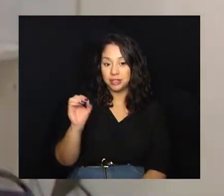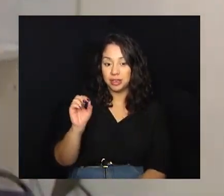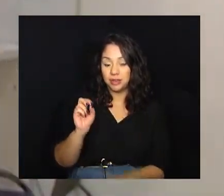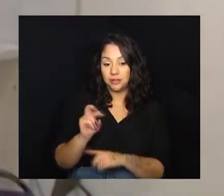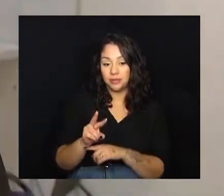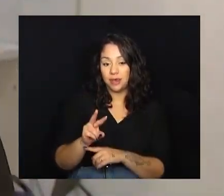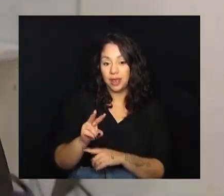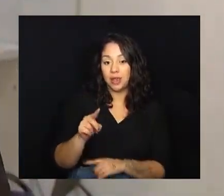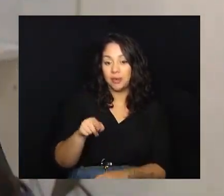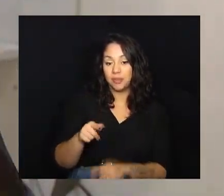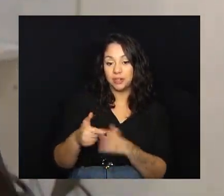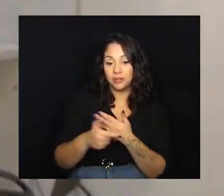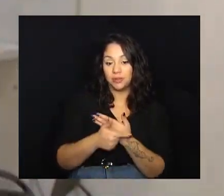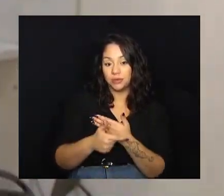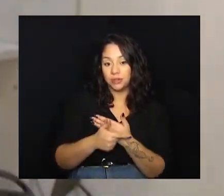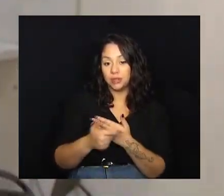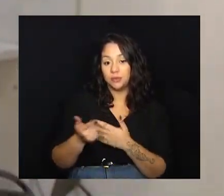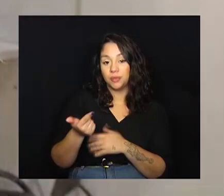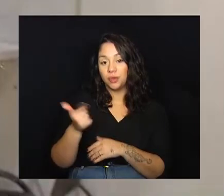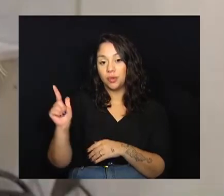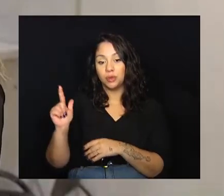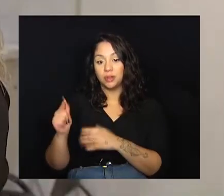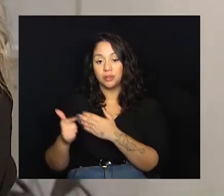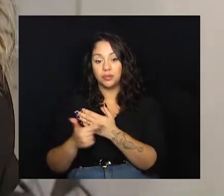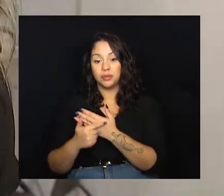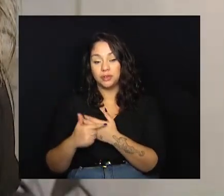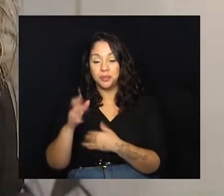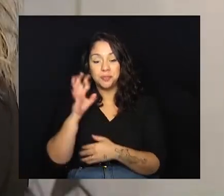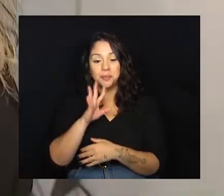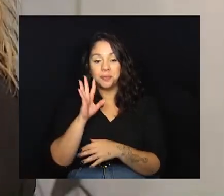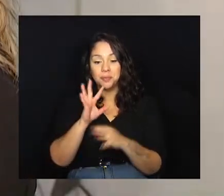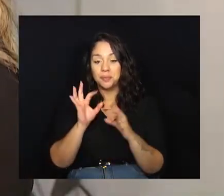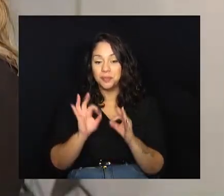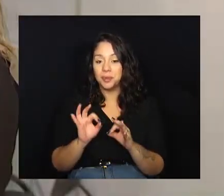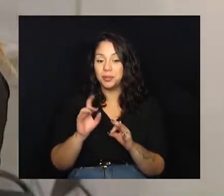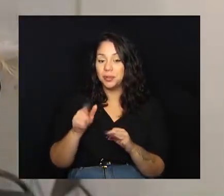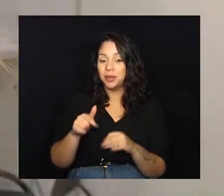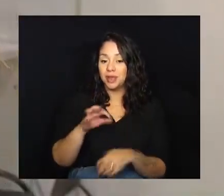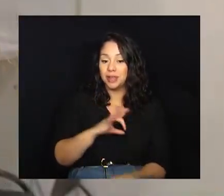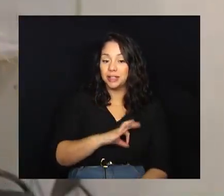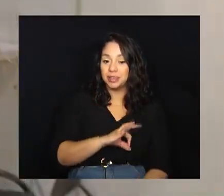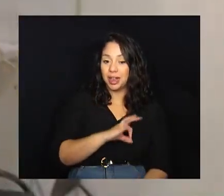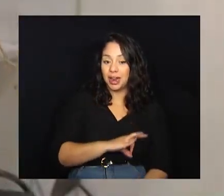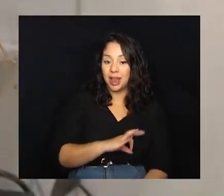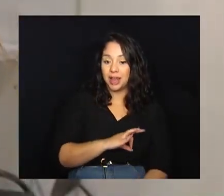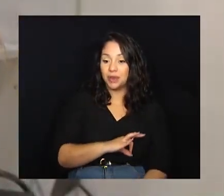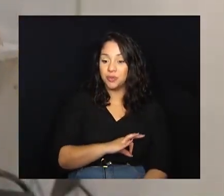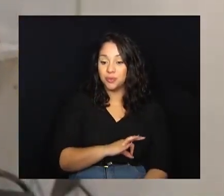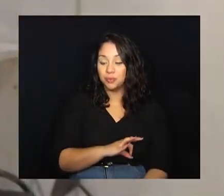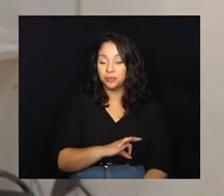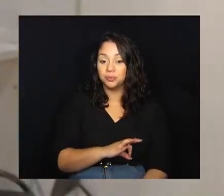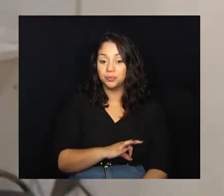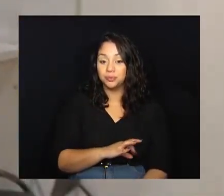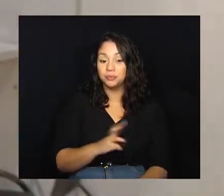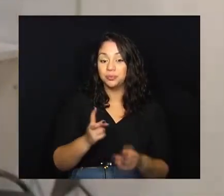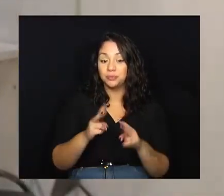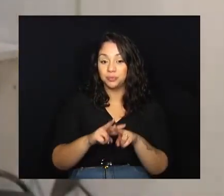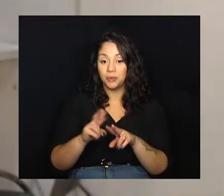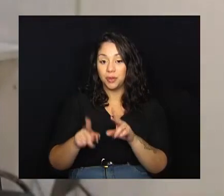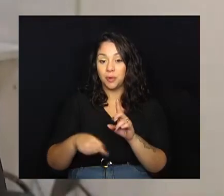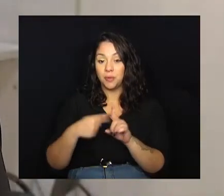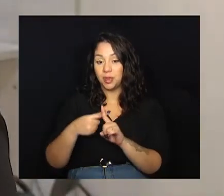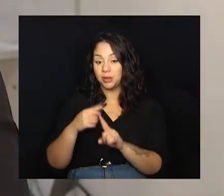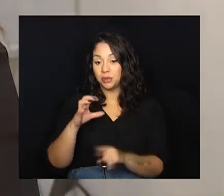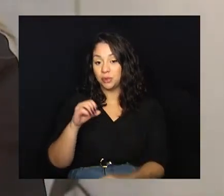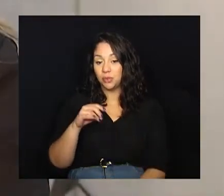para essa função outra função bem bacana que tem um salário fixo mas também ganha comissão